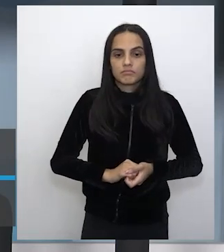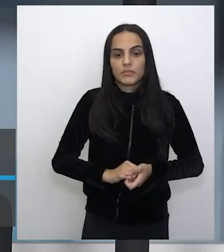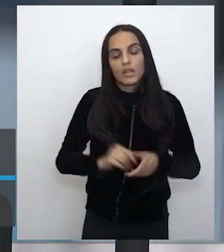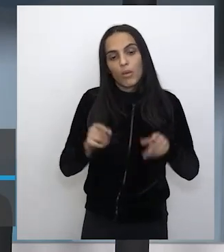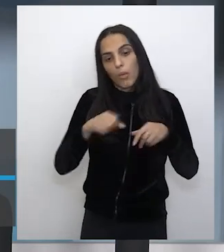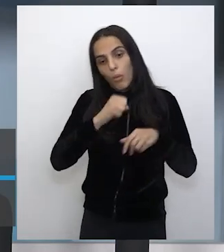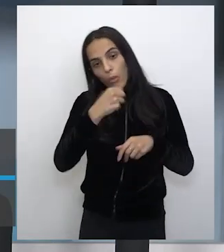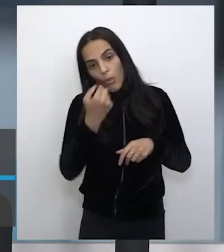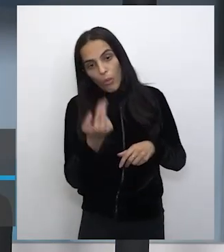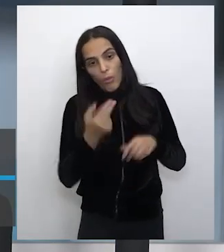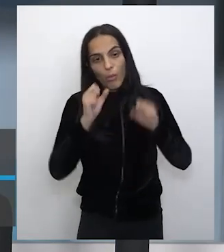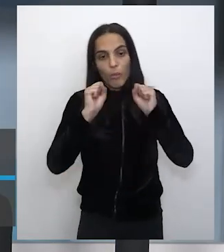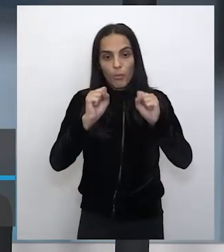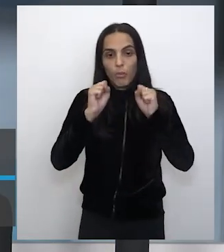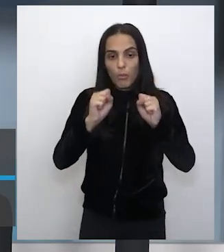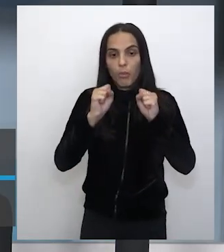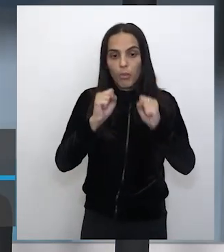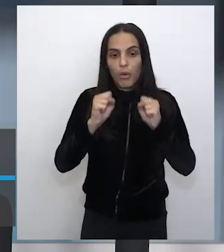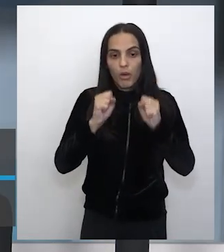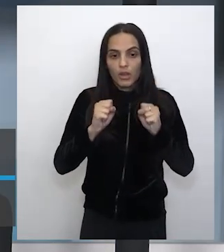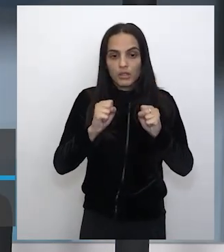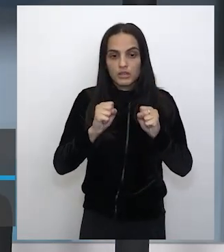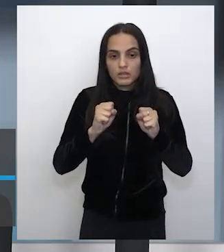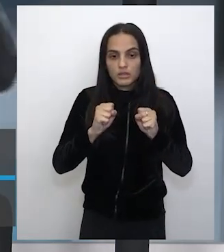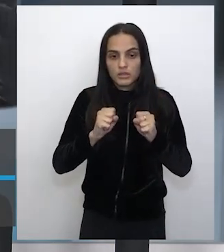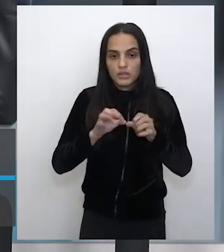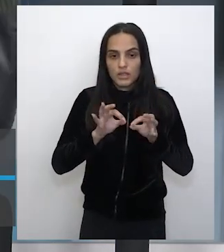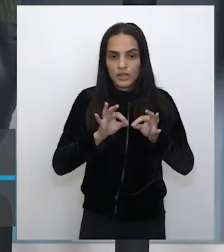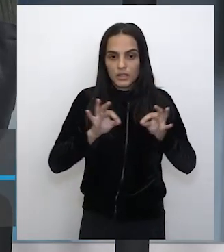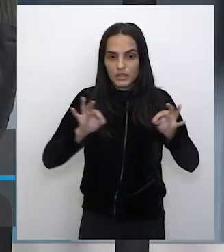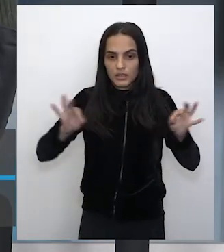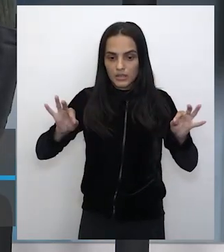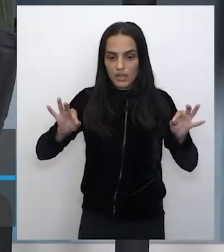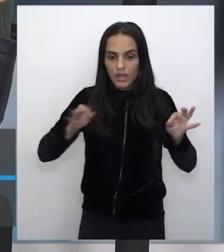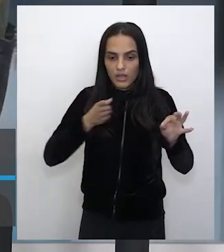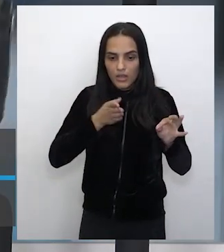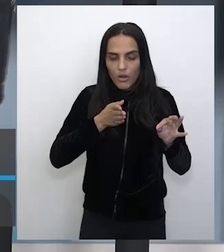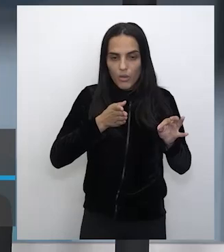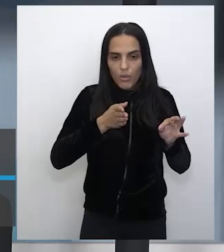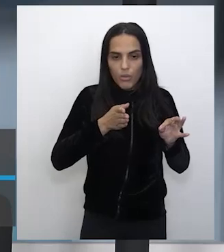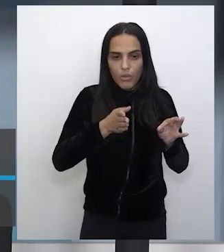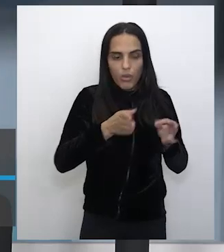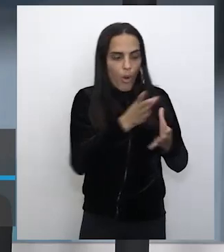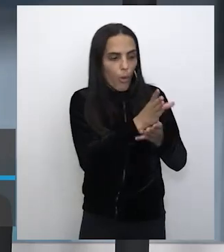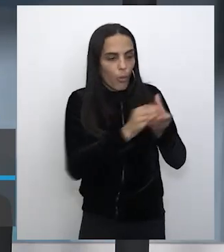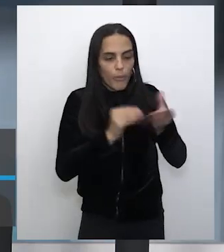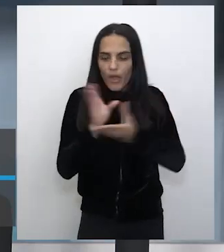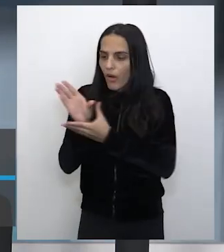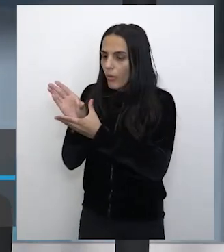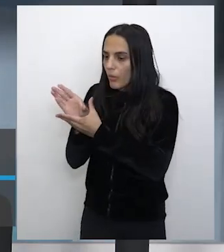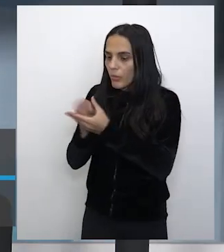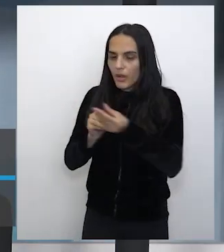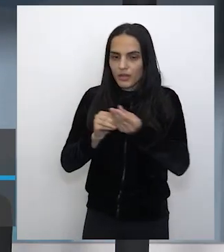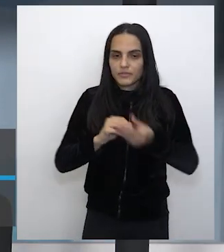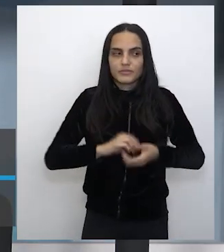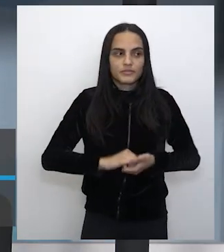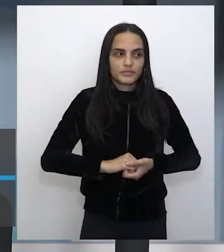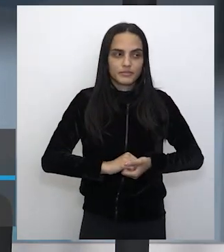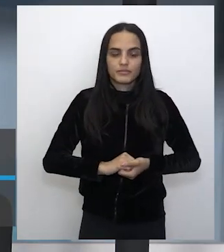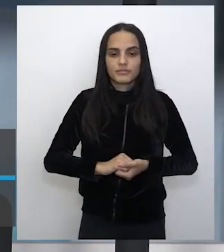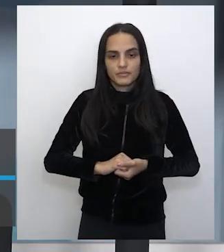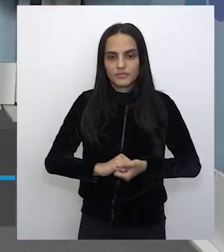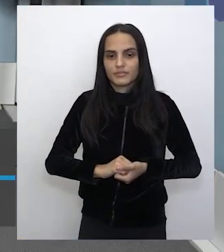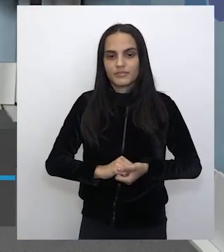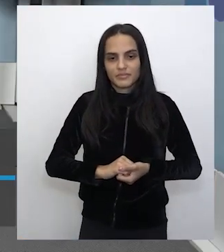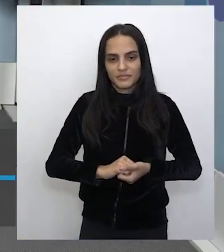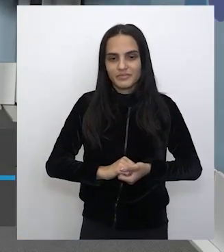só olhar para o que os outros fazem e seguindo também sem olhar as outras possibilidades. De qualquer forma... Essa é a verdade. A literatura